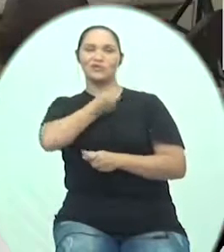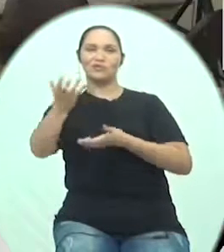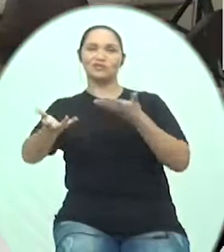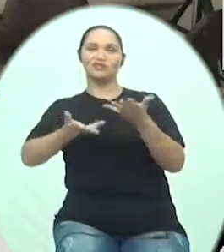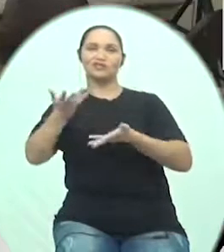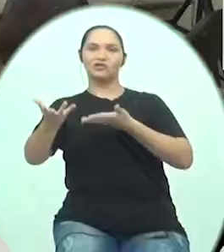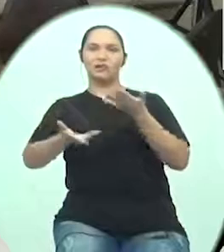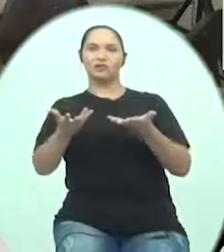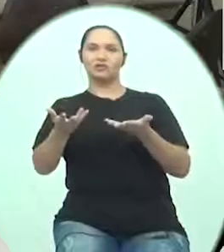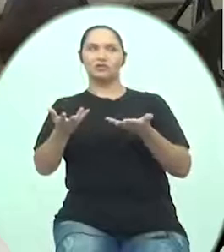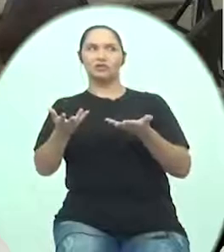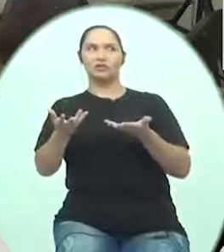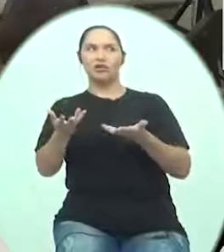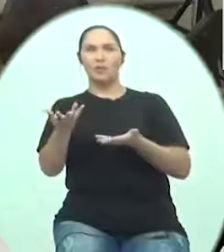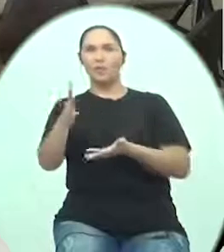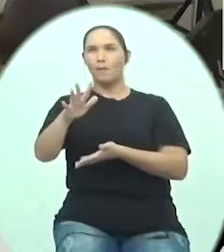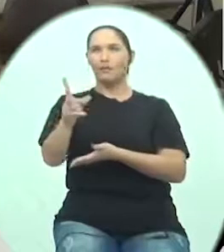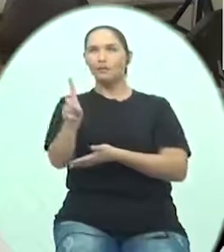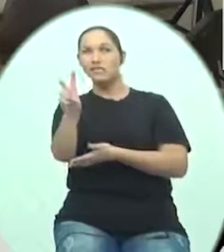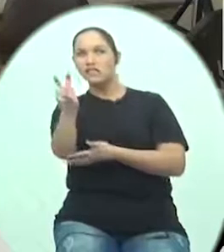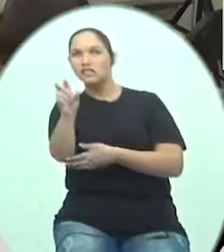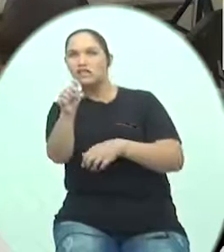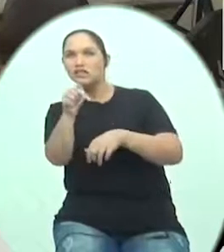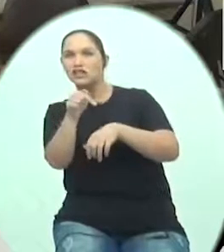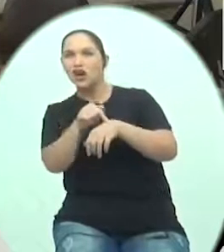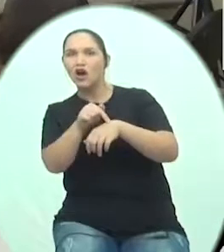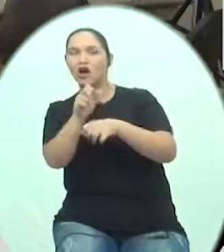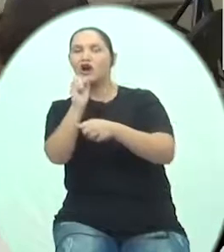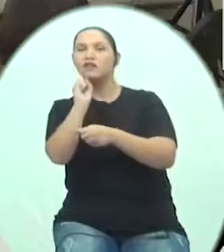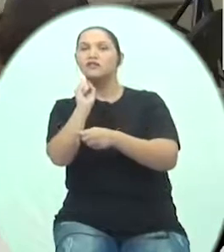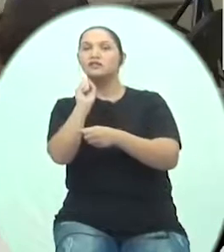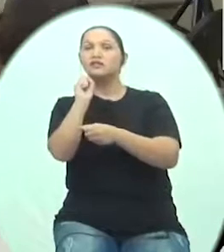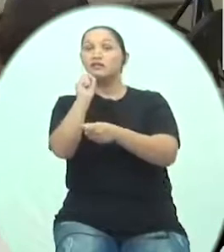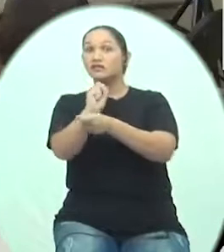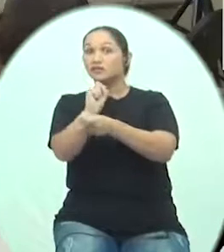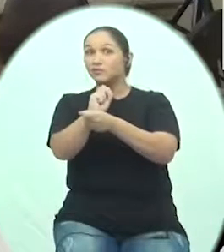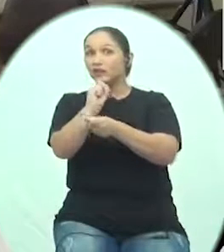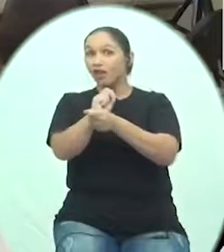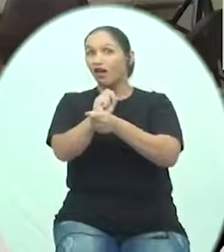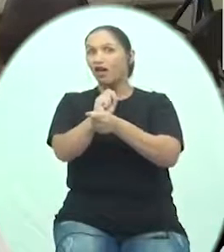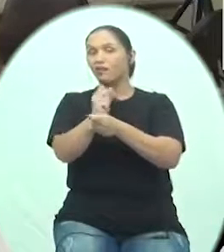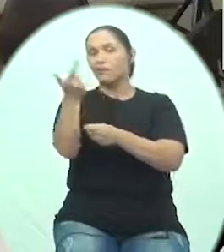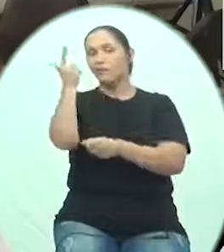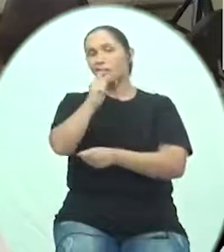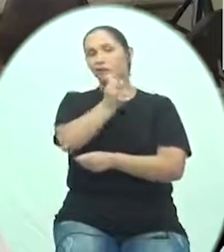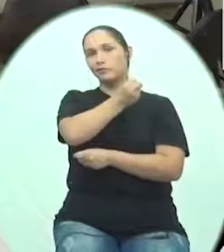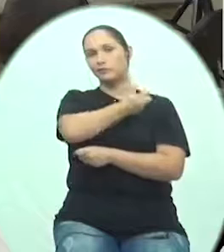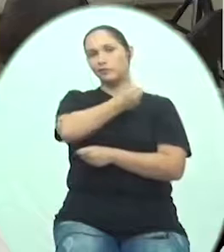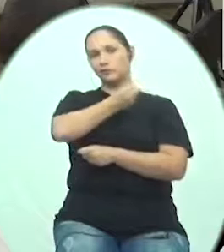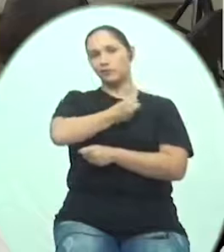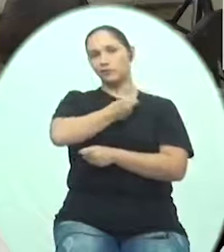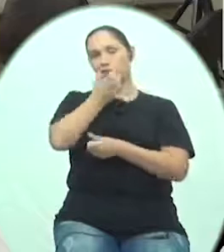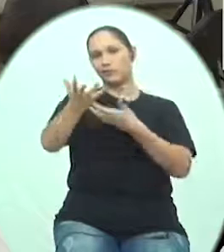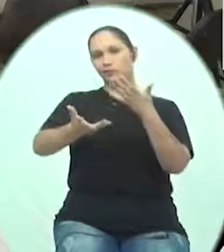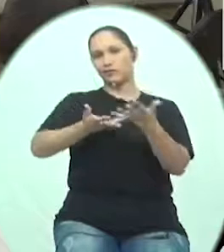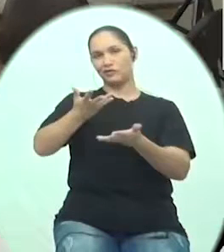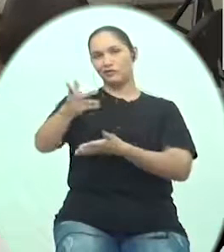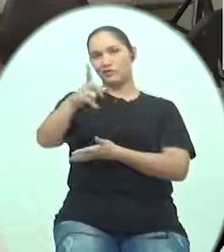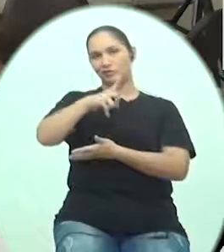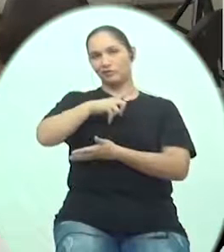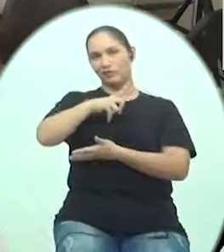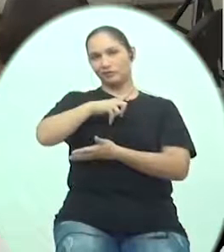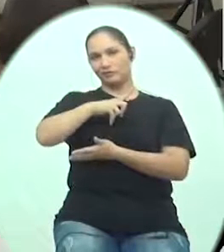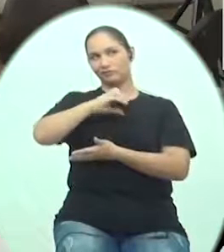eh 15 horas para o obter um número para consultar no dia seguinte